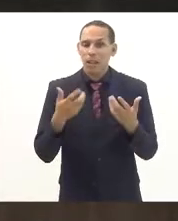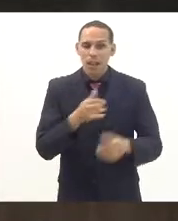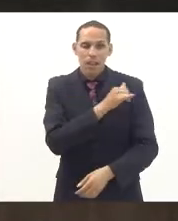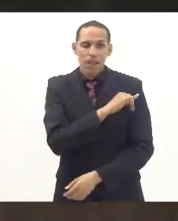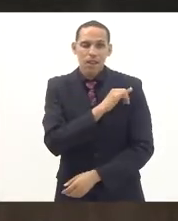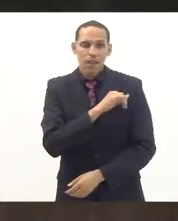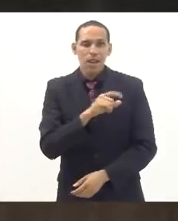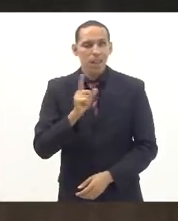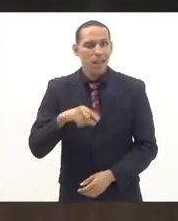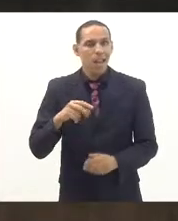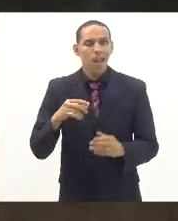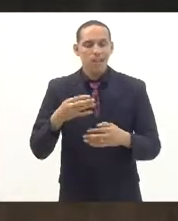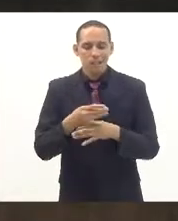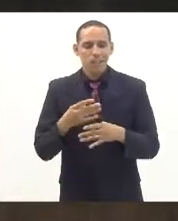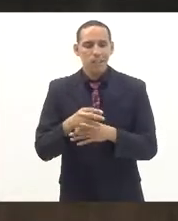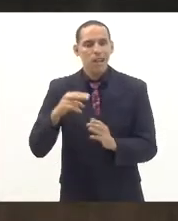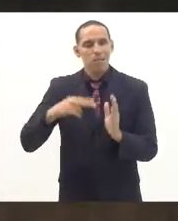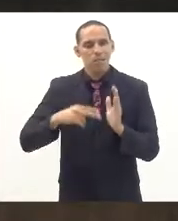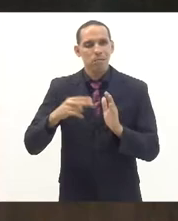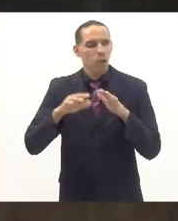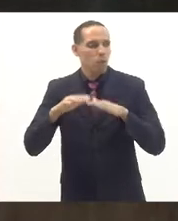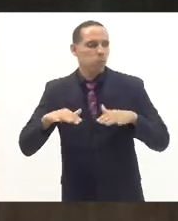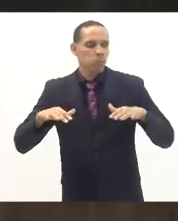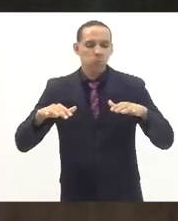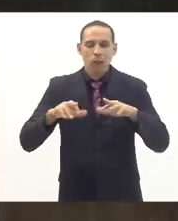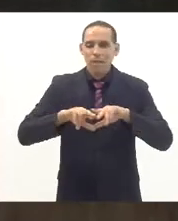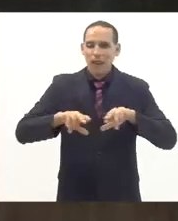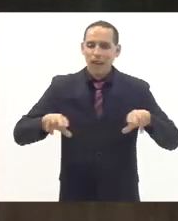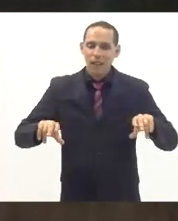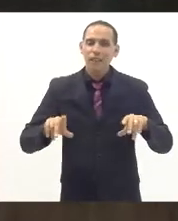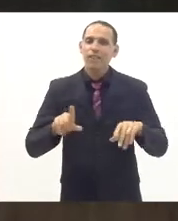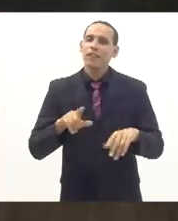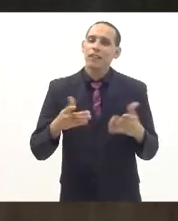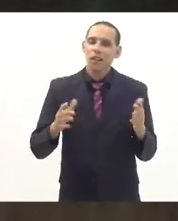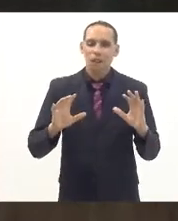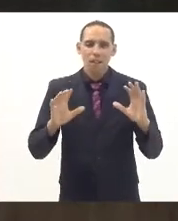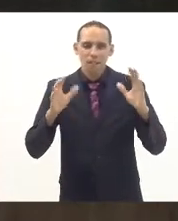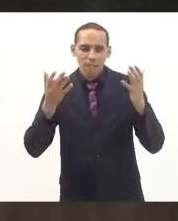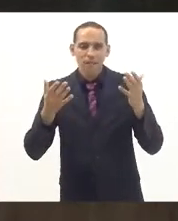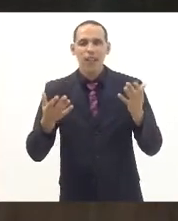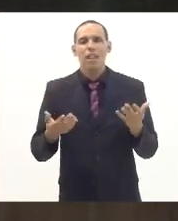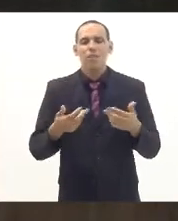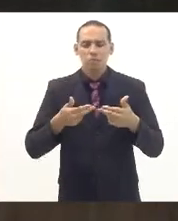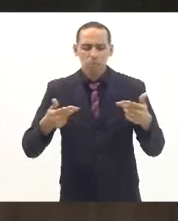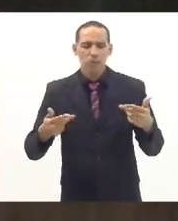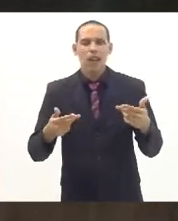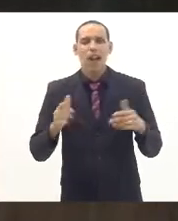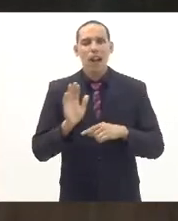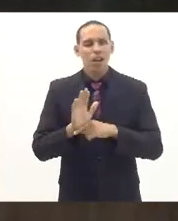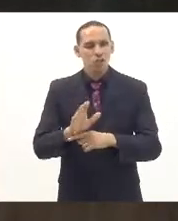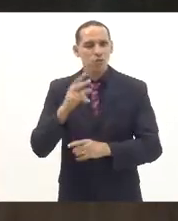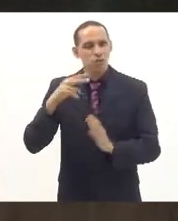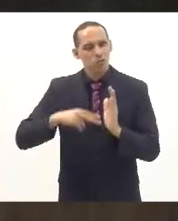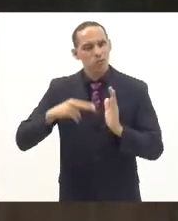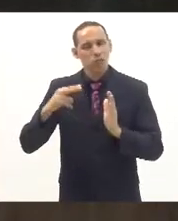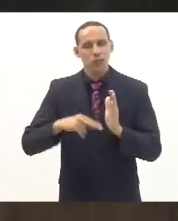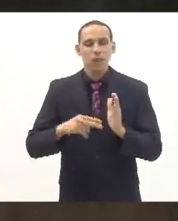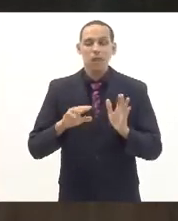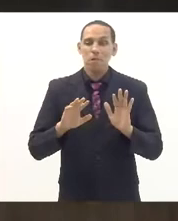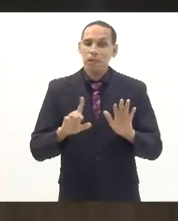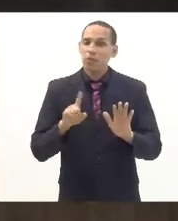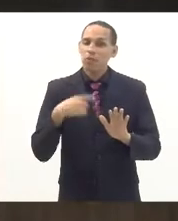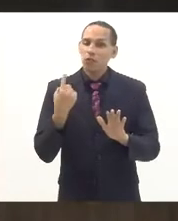do Rio de Janeiro uma cidade de leitores E para isso diversos eventos e diversas situações importante para leitura são muito importante